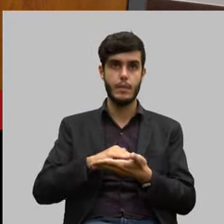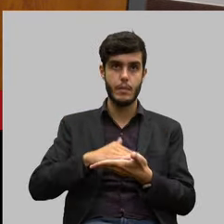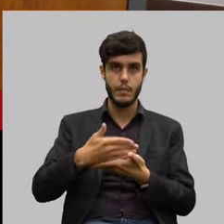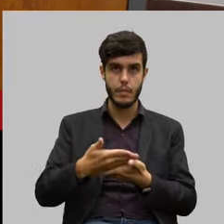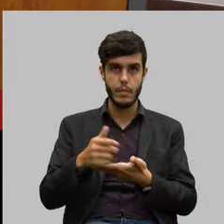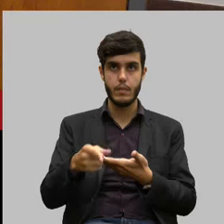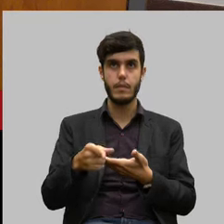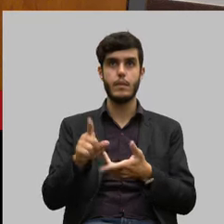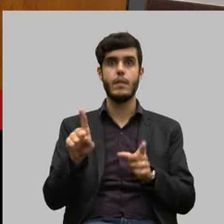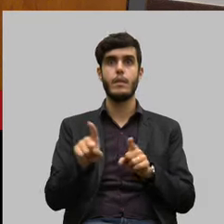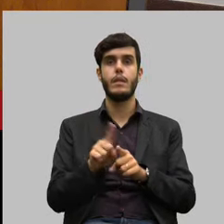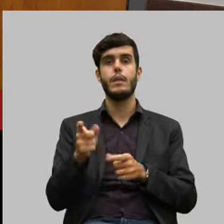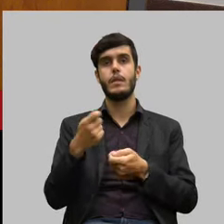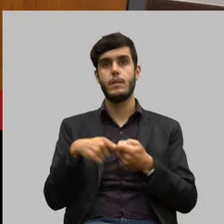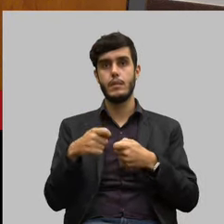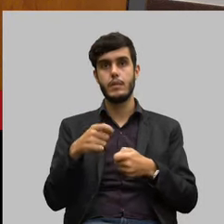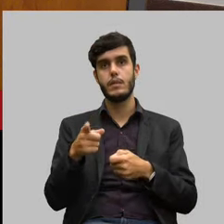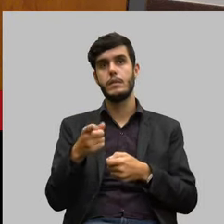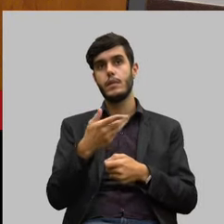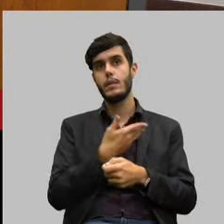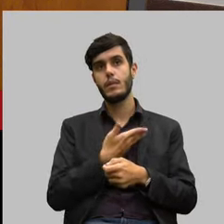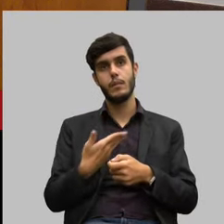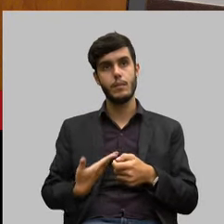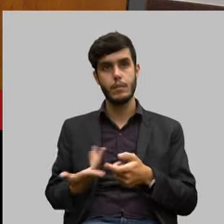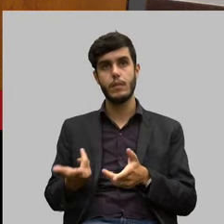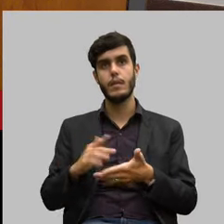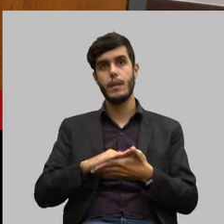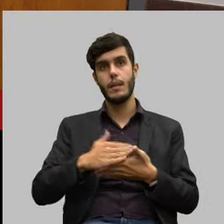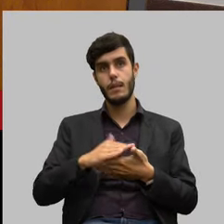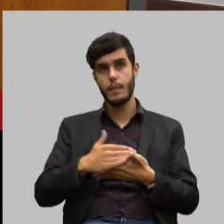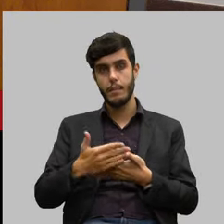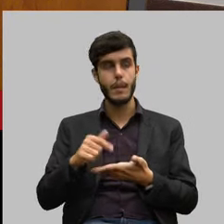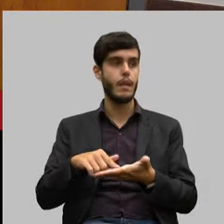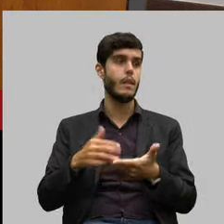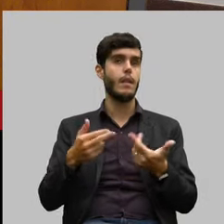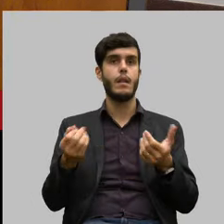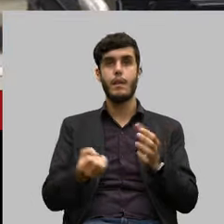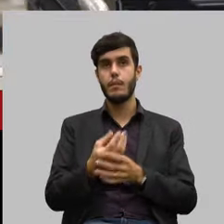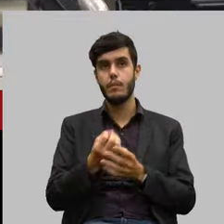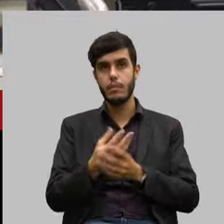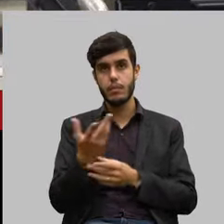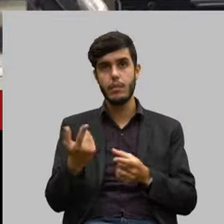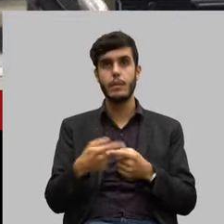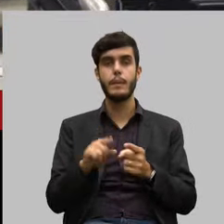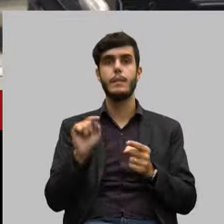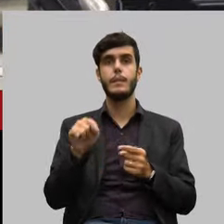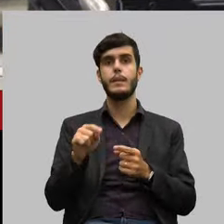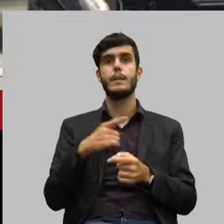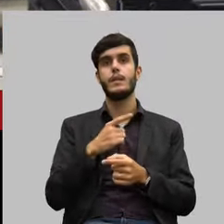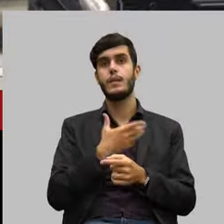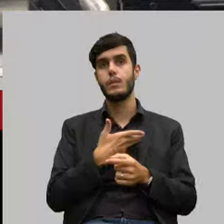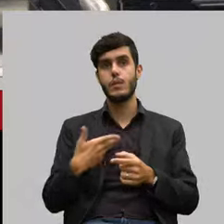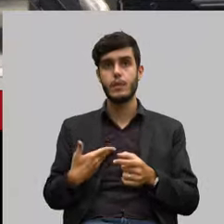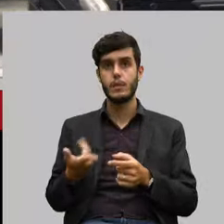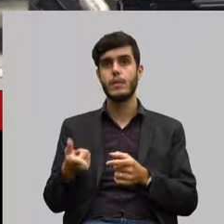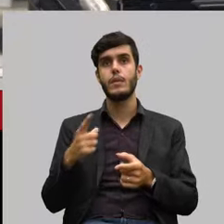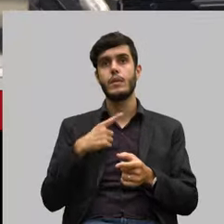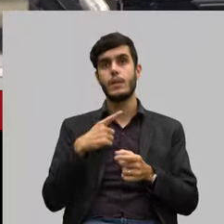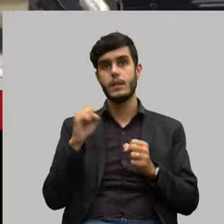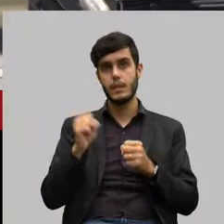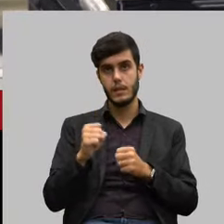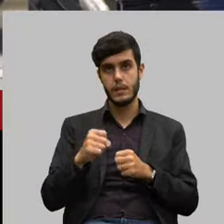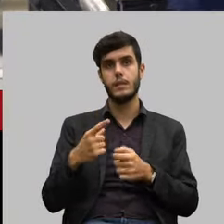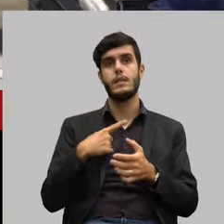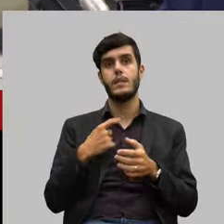da administração pública brasileira né mas o que eu posso afirmar é acompanhamos a saúde e educação e eles têm sim acompanhamentos